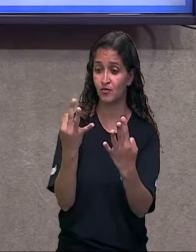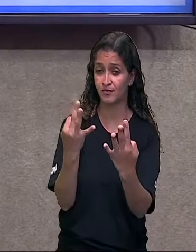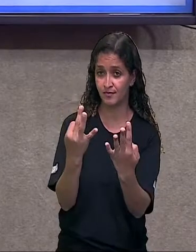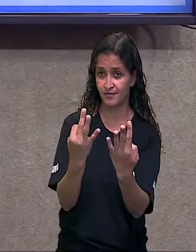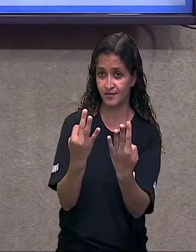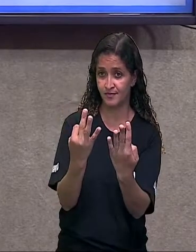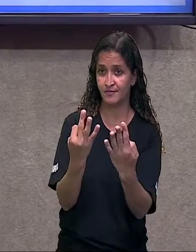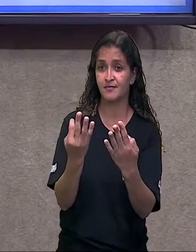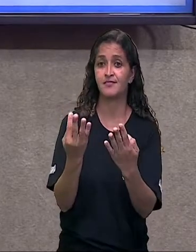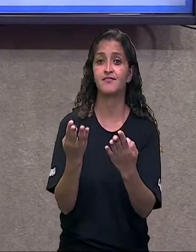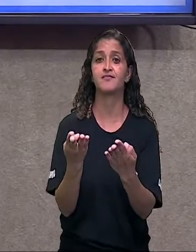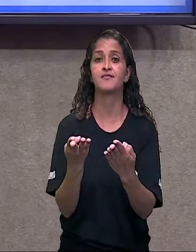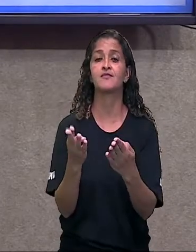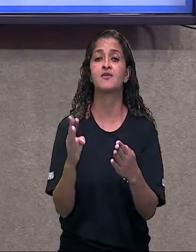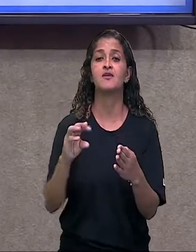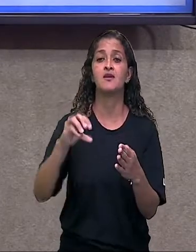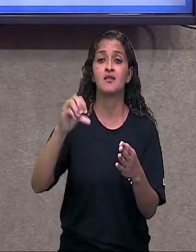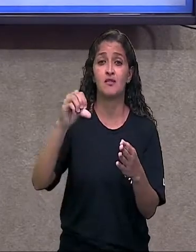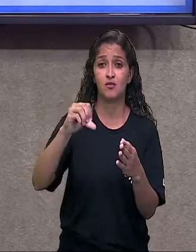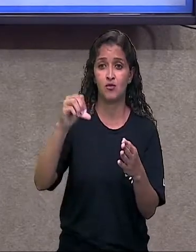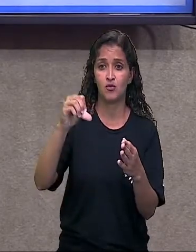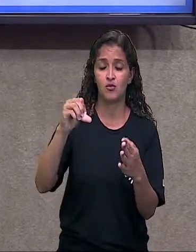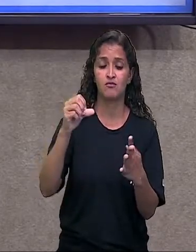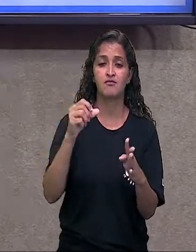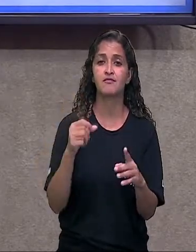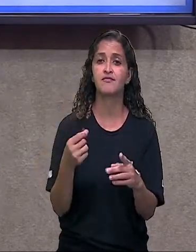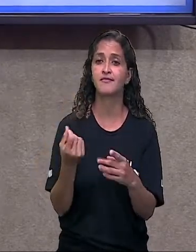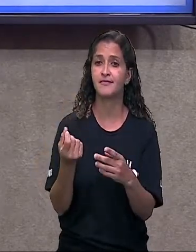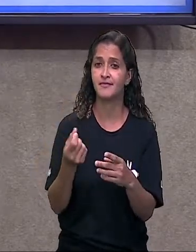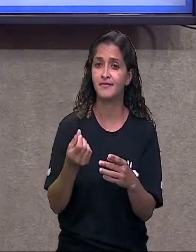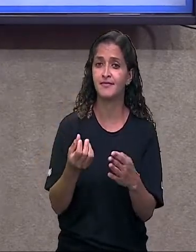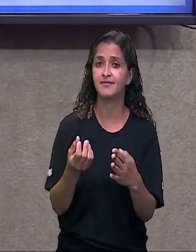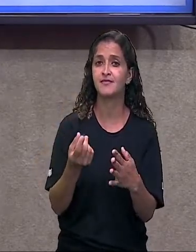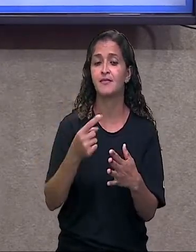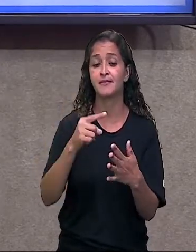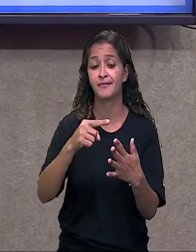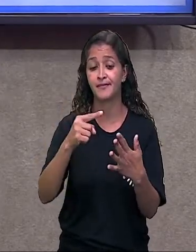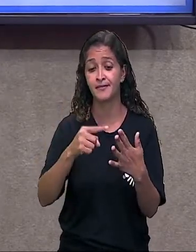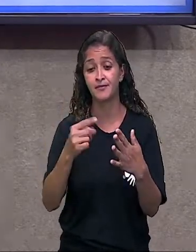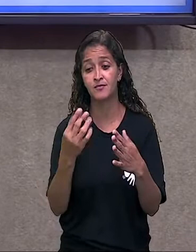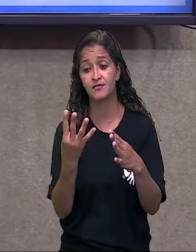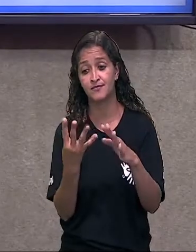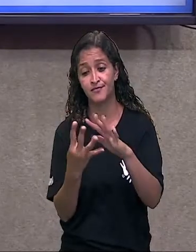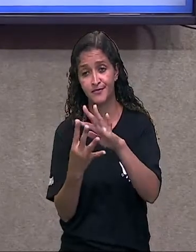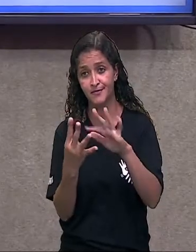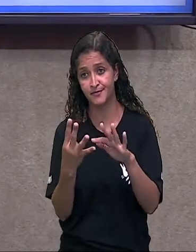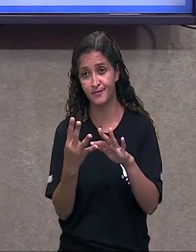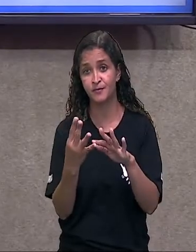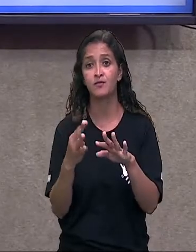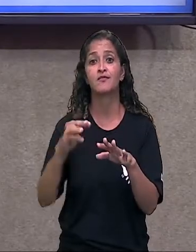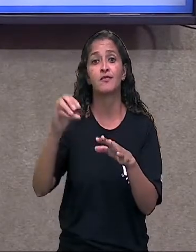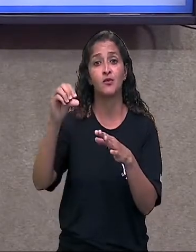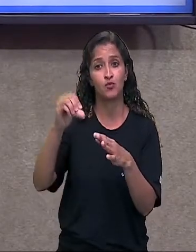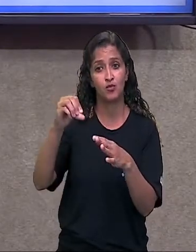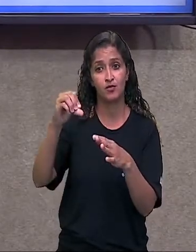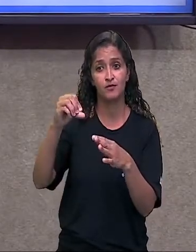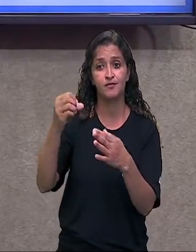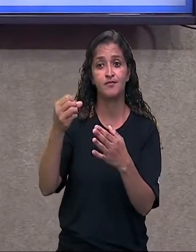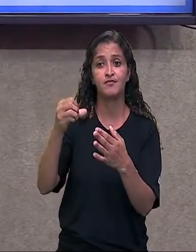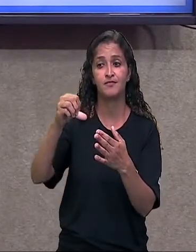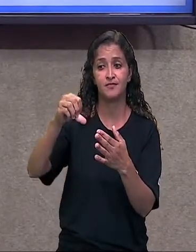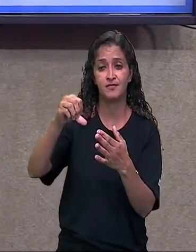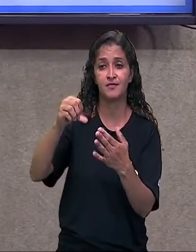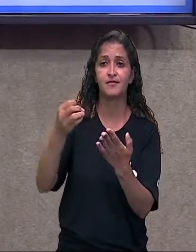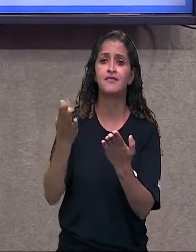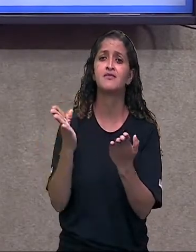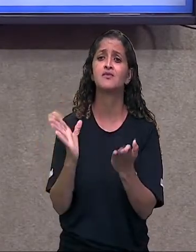8. 9 unidades, 9 quadradinhos e o número 9. Mas